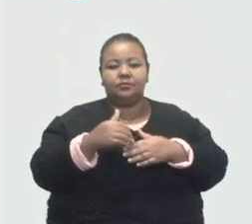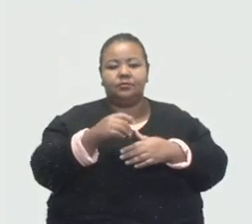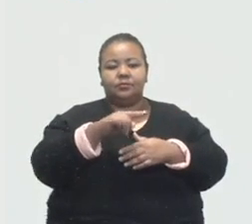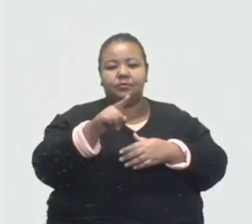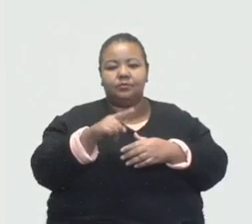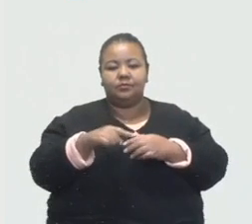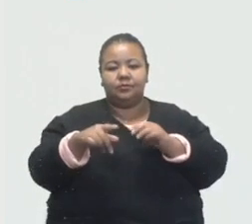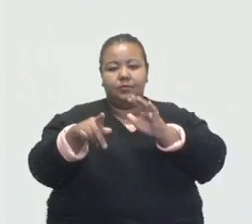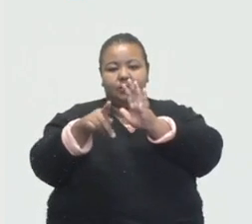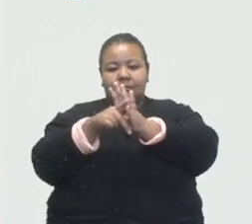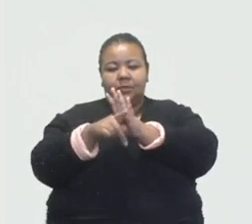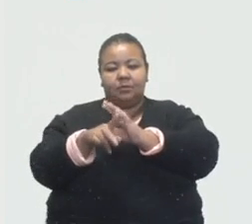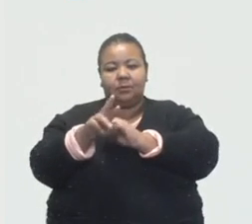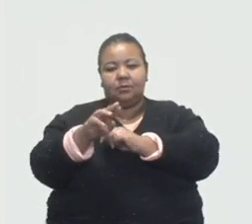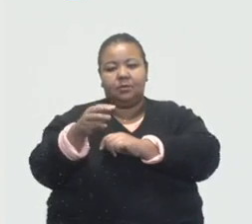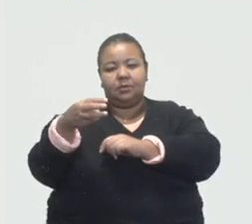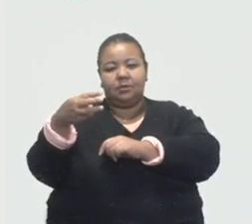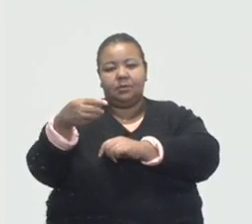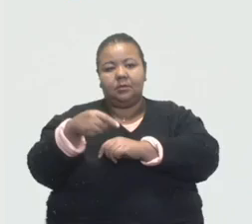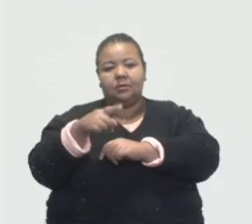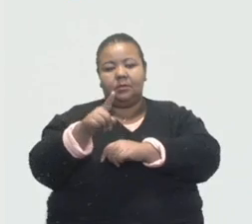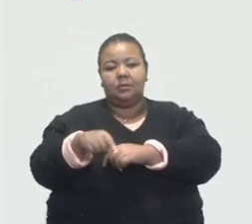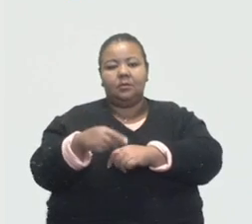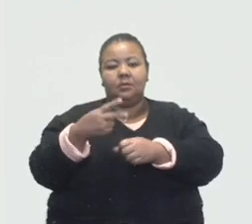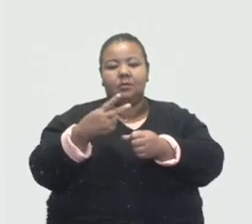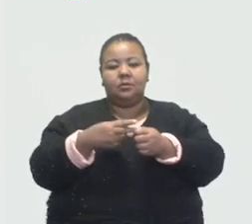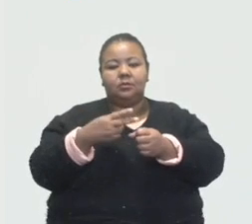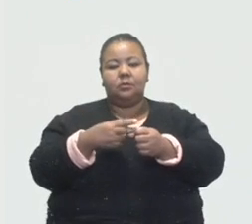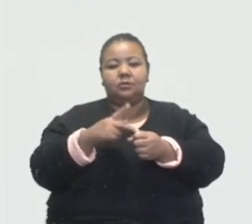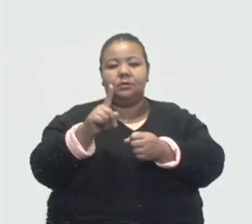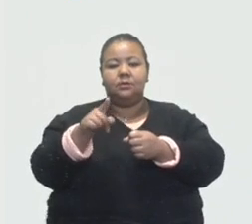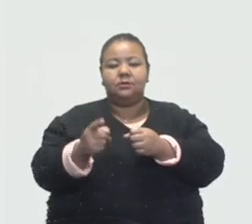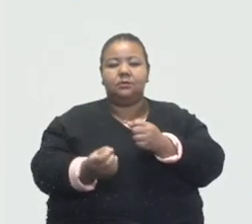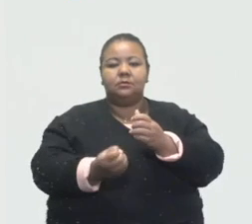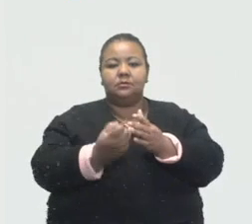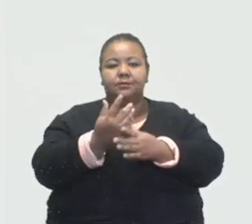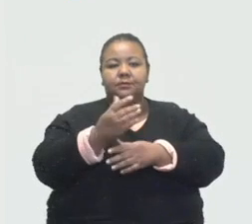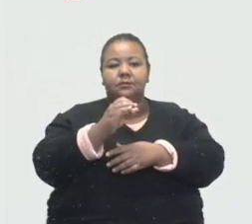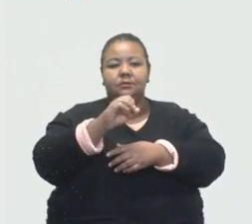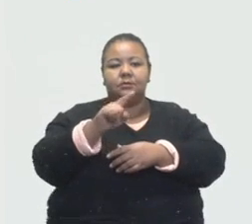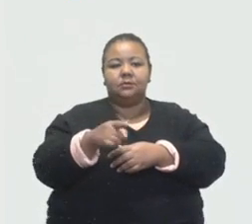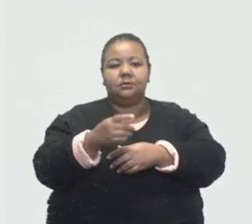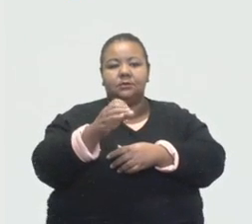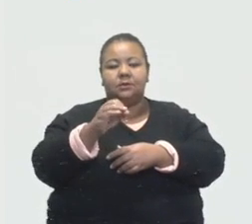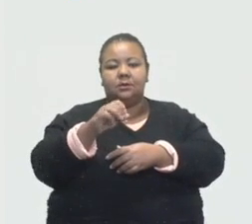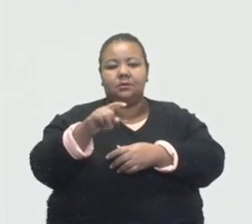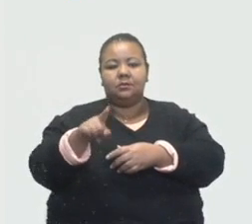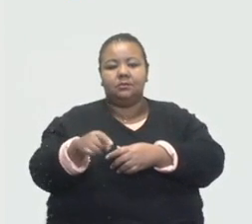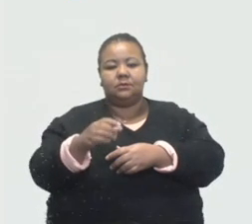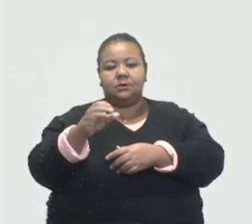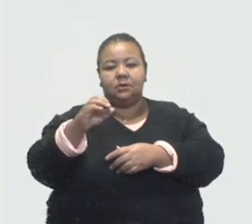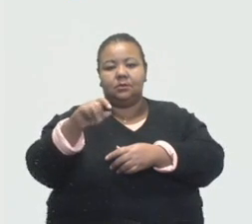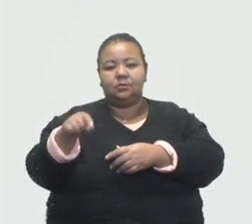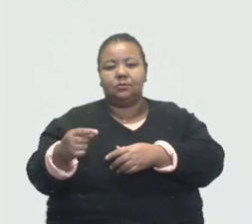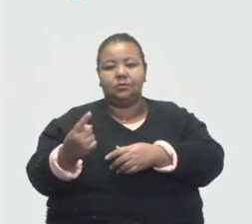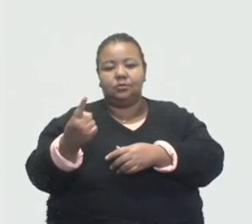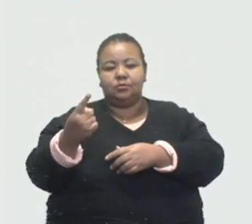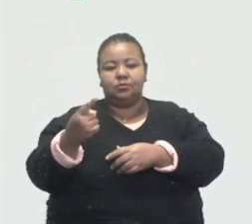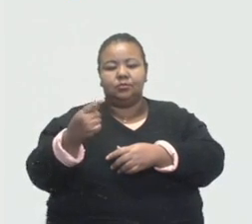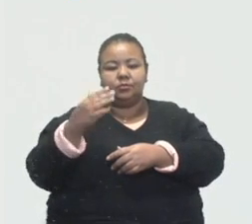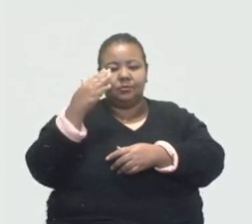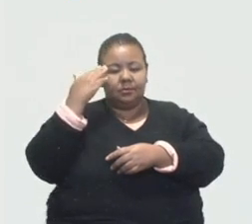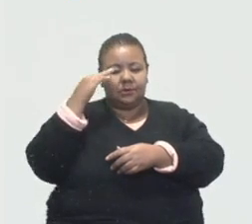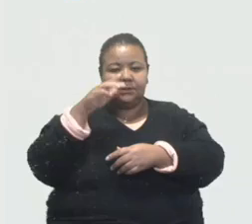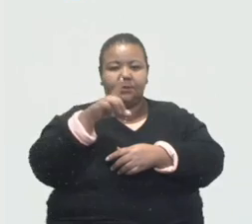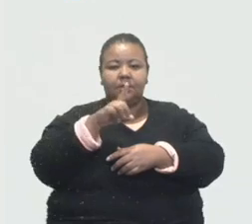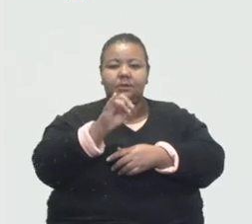ao R3, veja que nós teremos que o núcleo ele vai ser gerado por 0, 0 e 1. Para a gente saber a dimensão